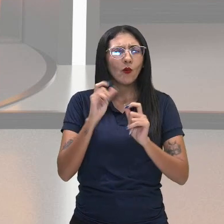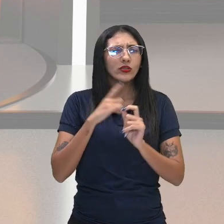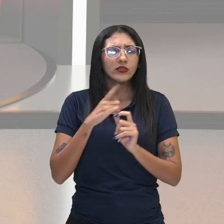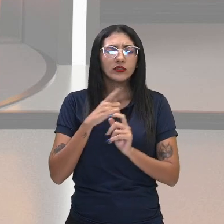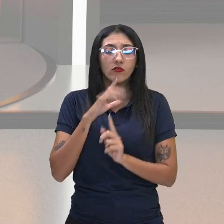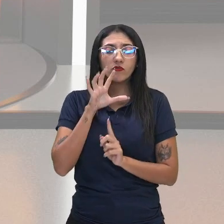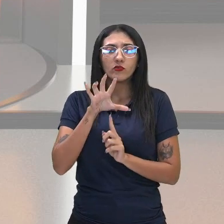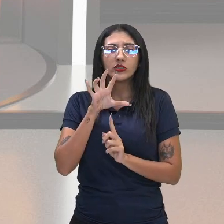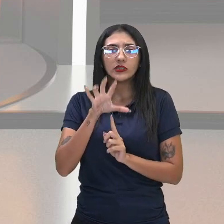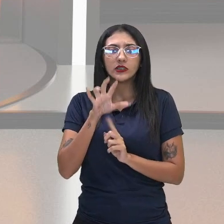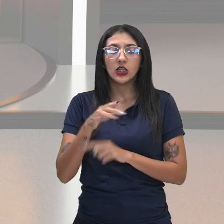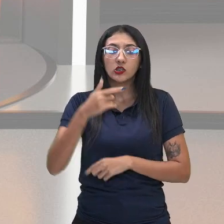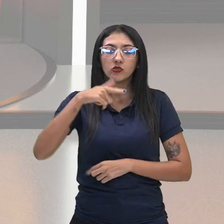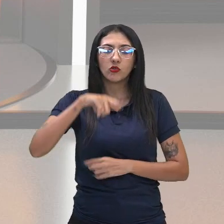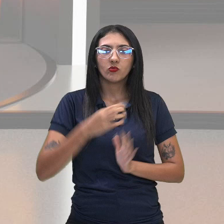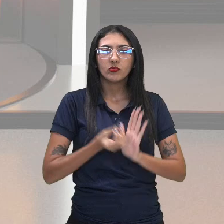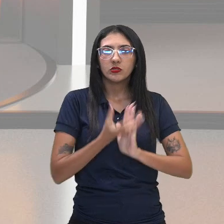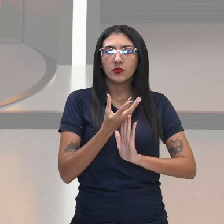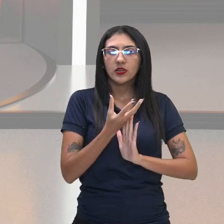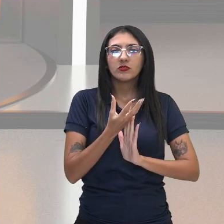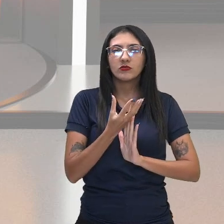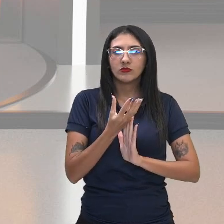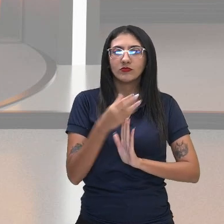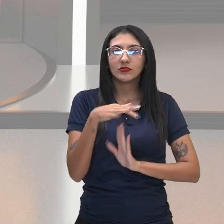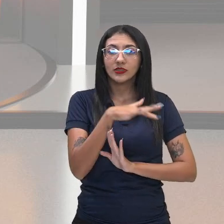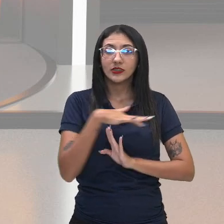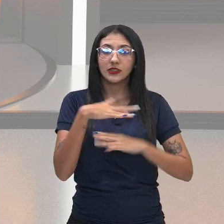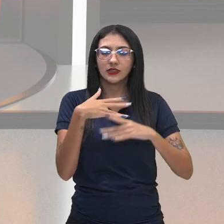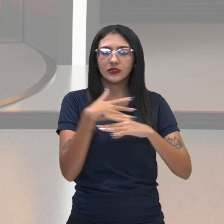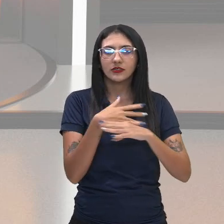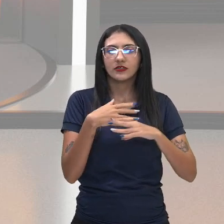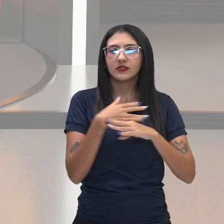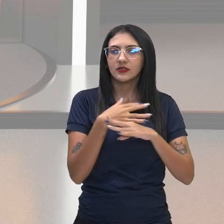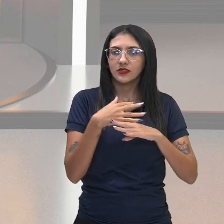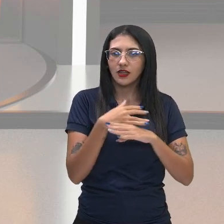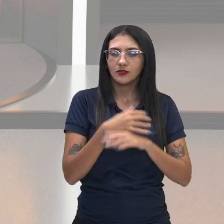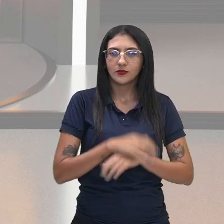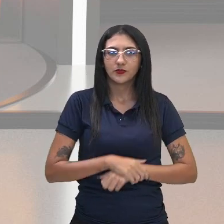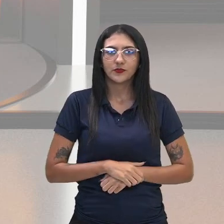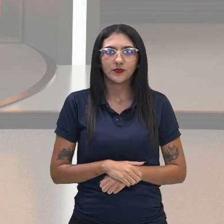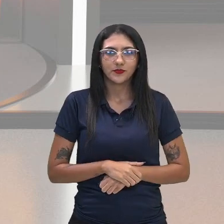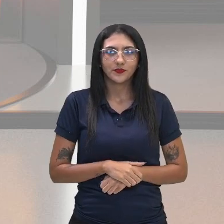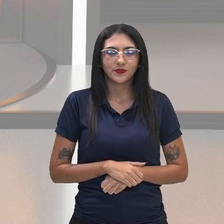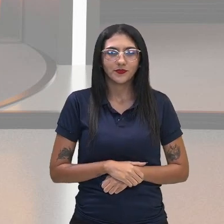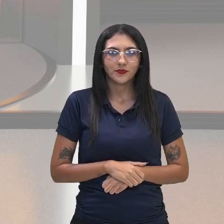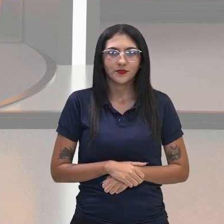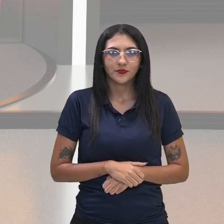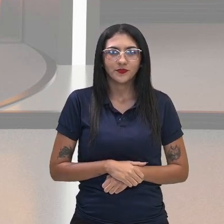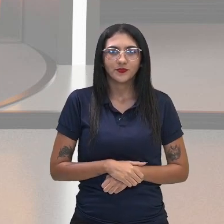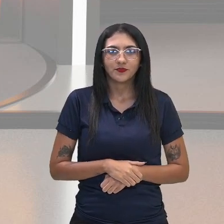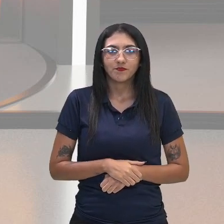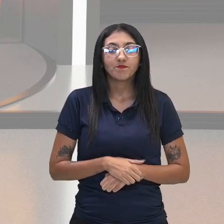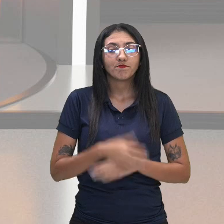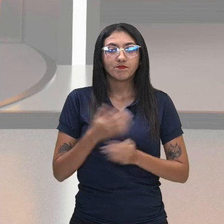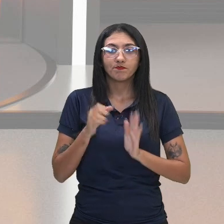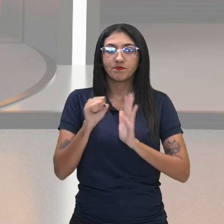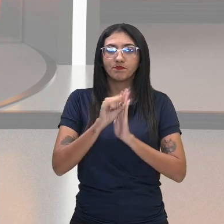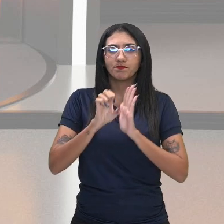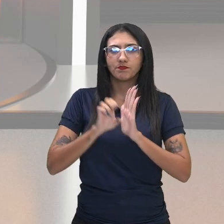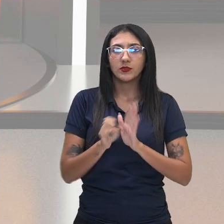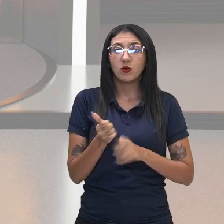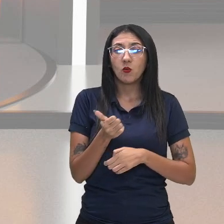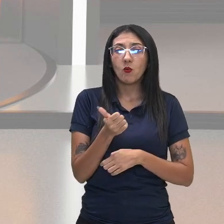o surgimento das cidades, ou melhor, o ressurgimento das cidades, tá bom? Então, a partir do século